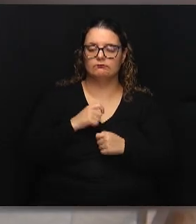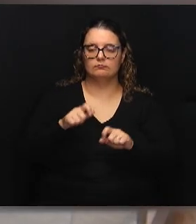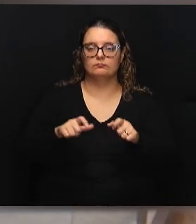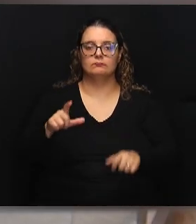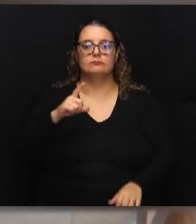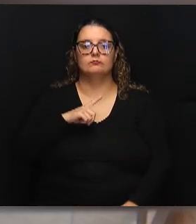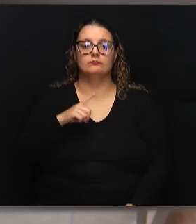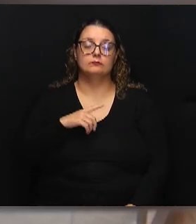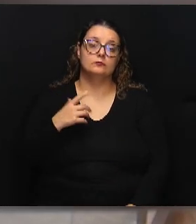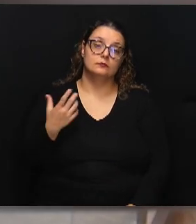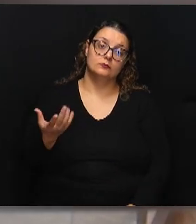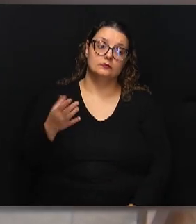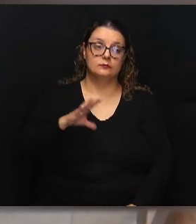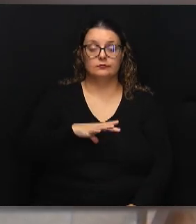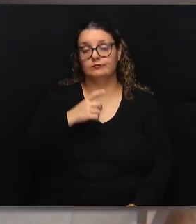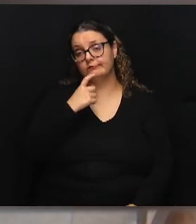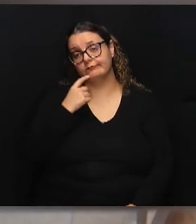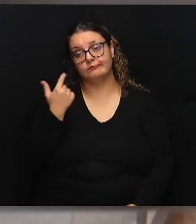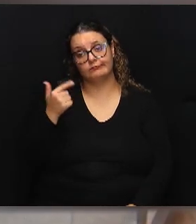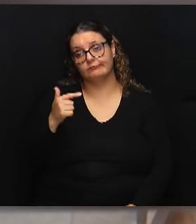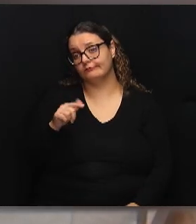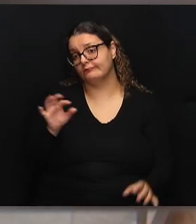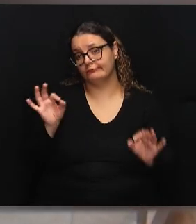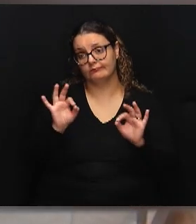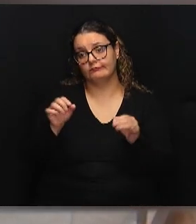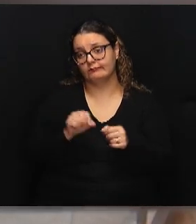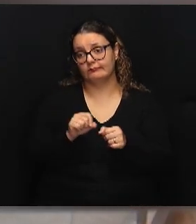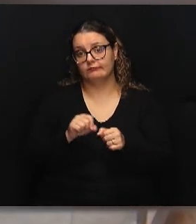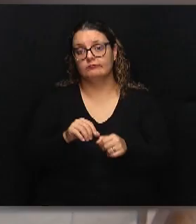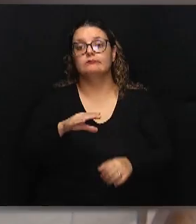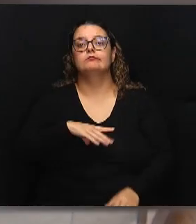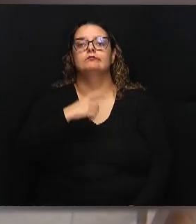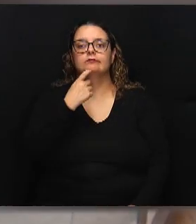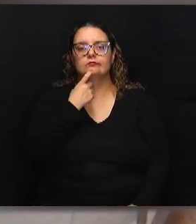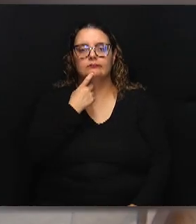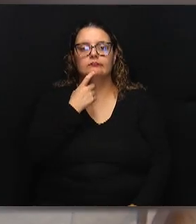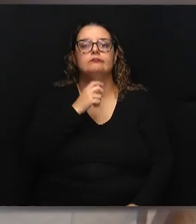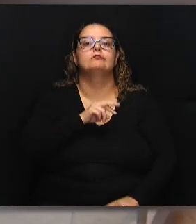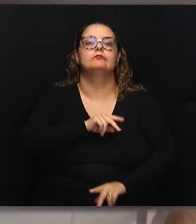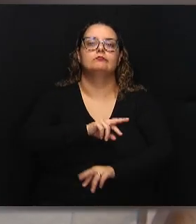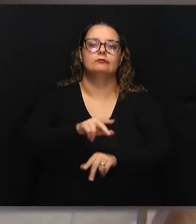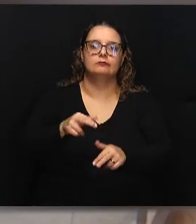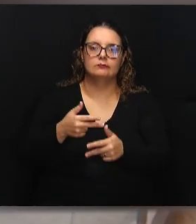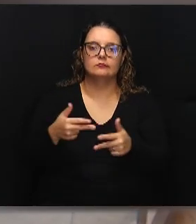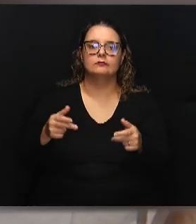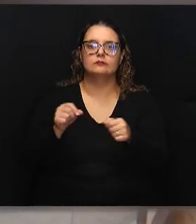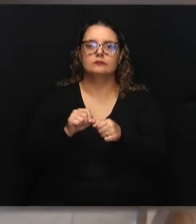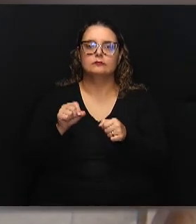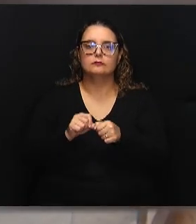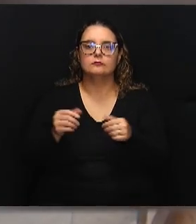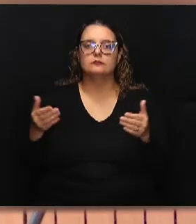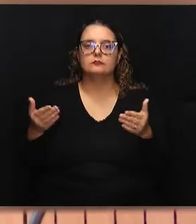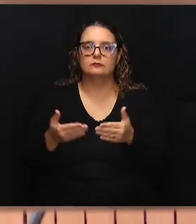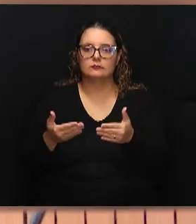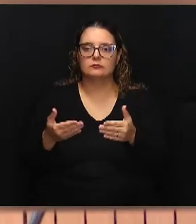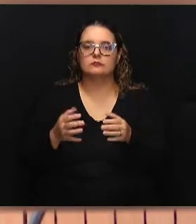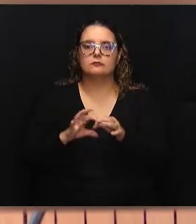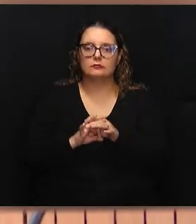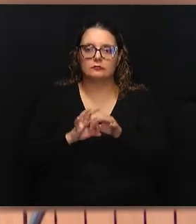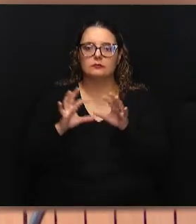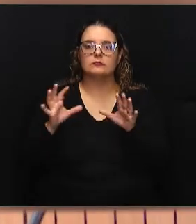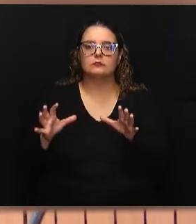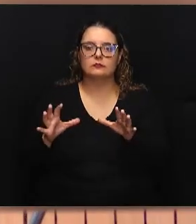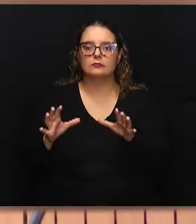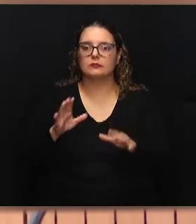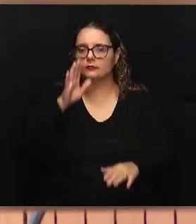assim: Campinas não tem nada para fazer. E Campinas tem muita coisa para fazer, e agora isso está disponível